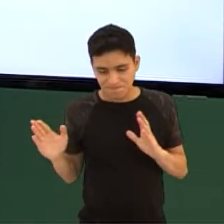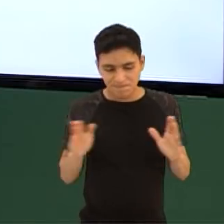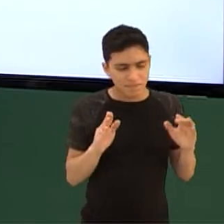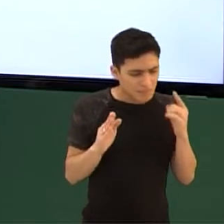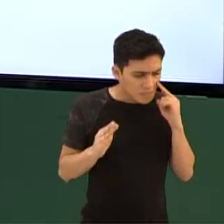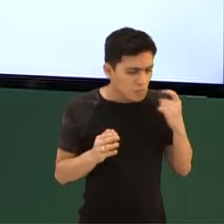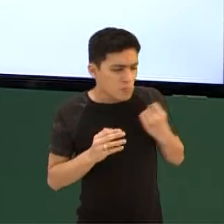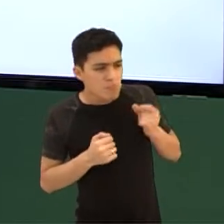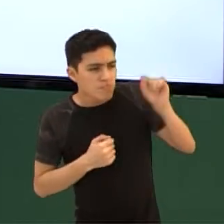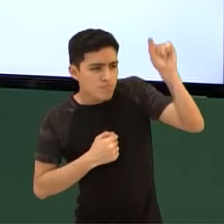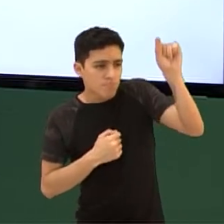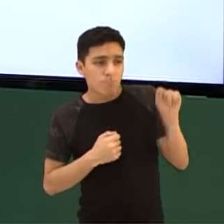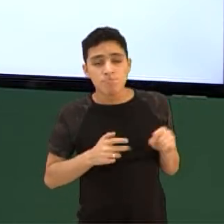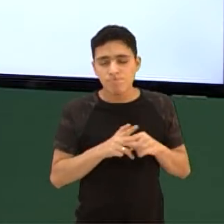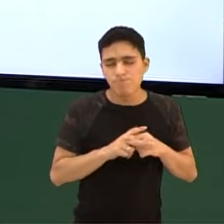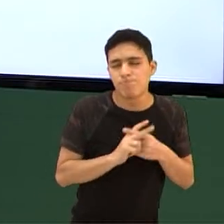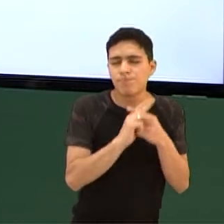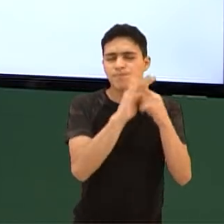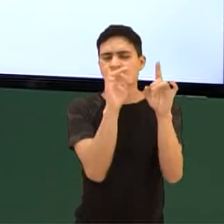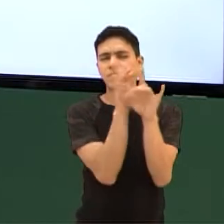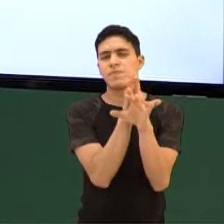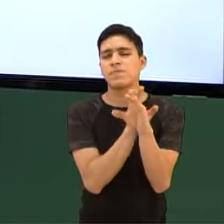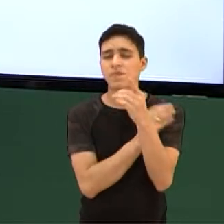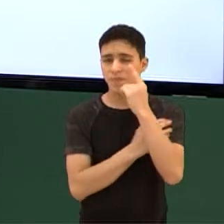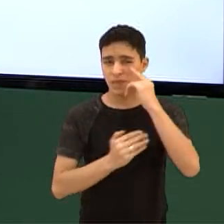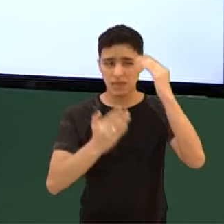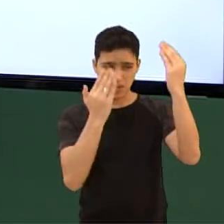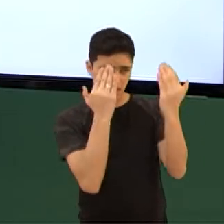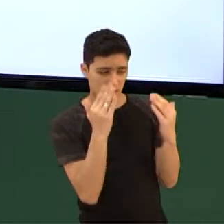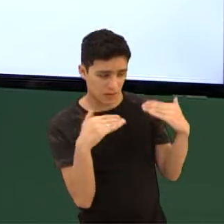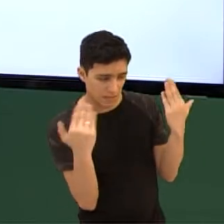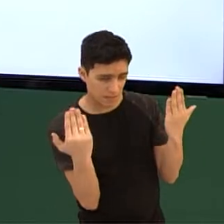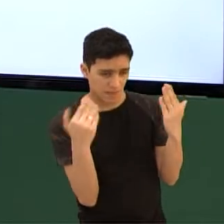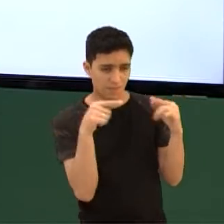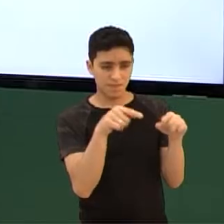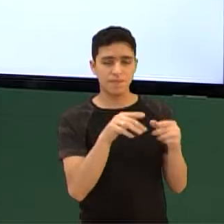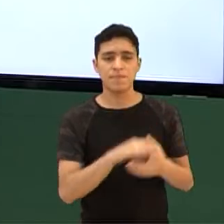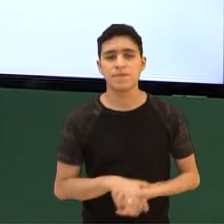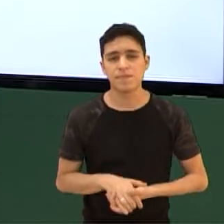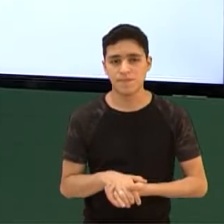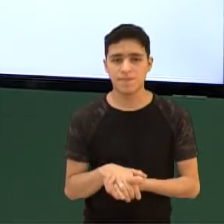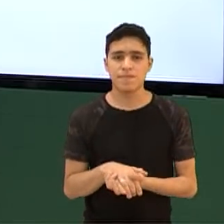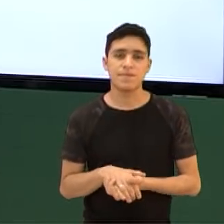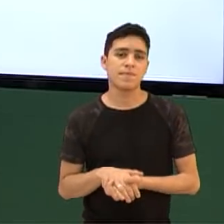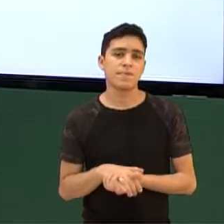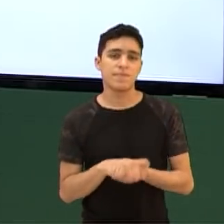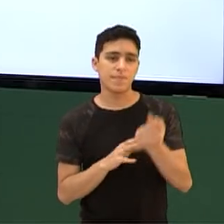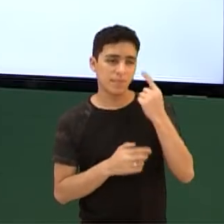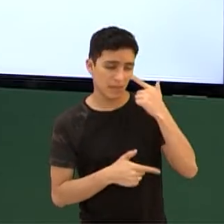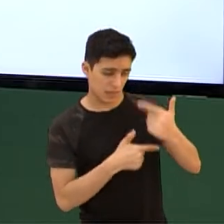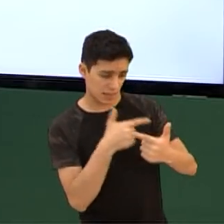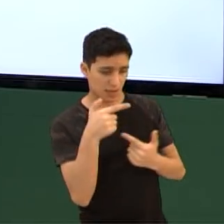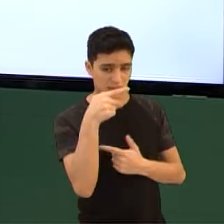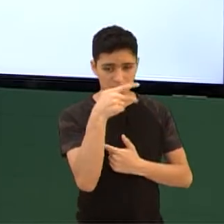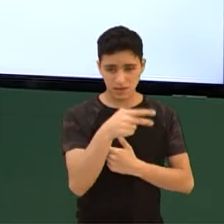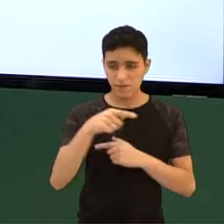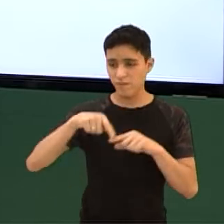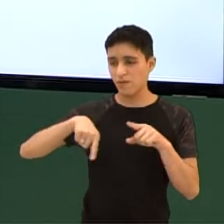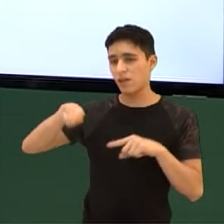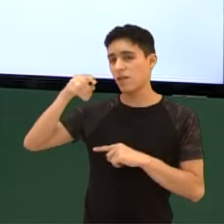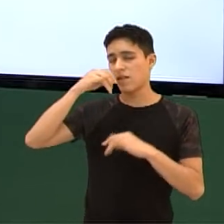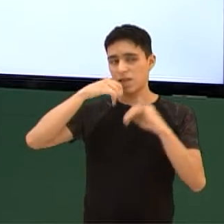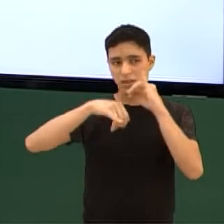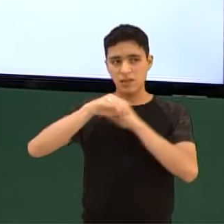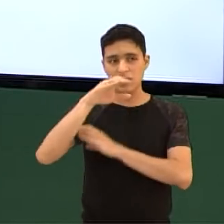as unidades, fiz aquele ajuste que precisa. Vamos analisar agora as fórmulas aqui, gente. Pessoal, trabalho é igual à variação da